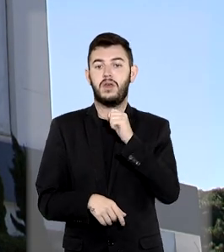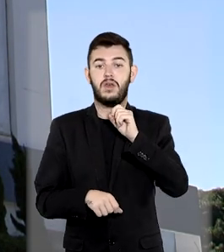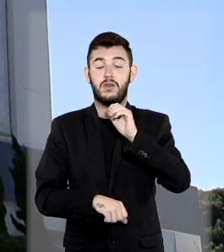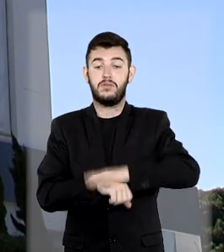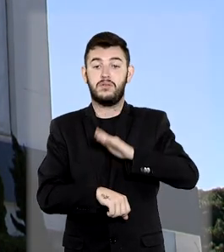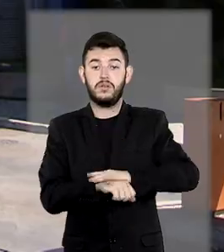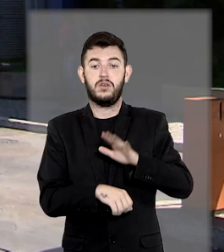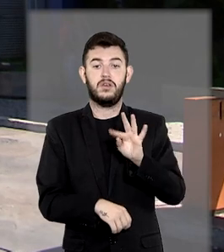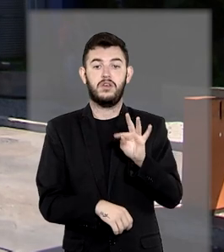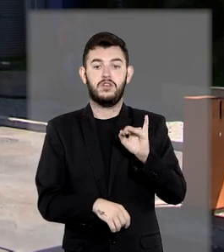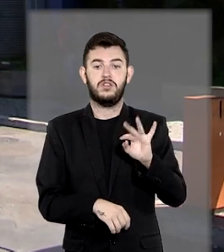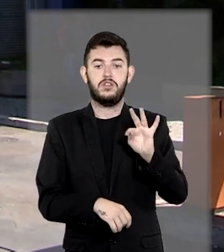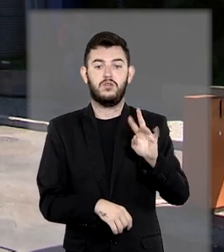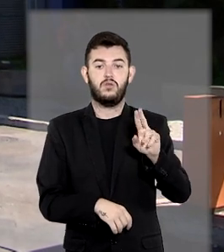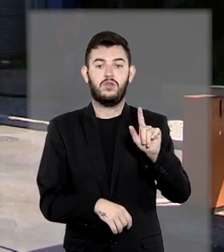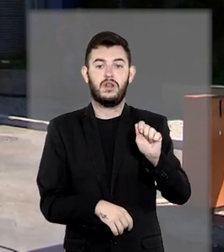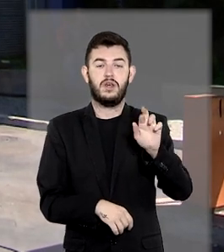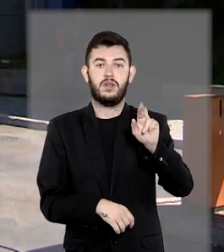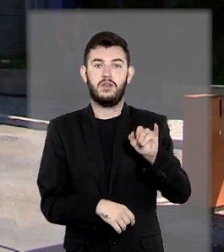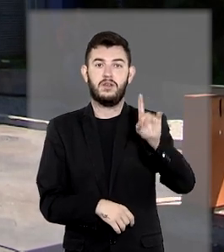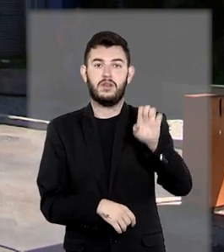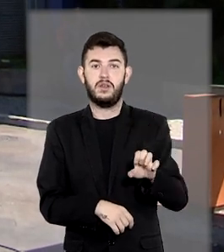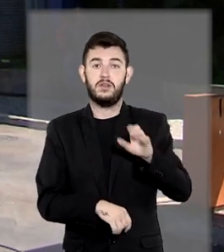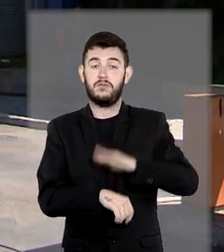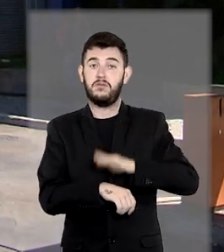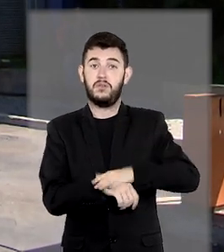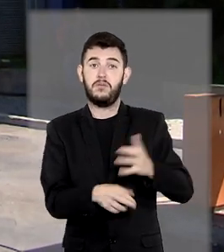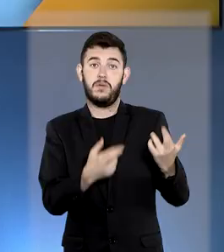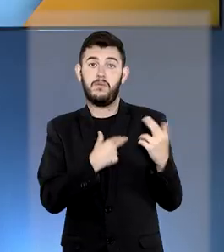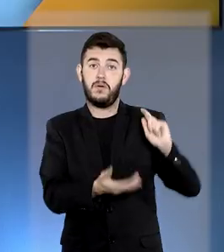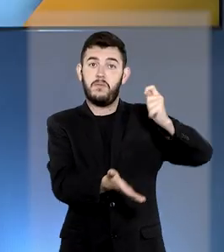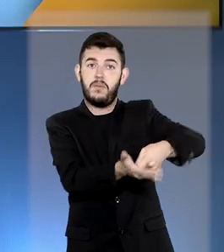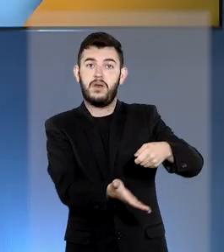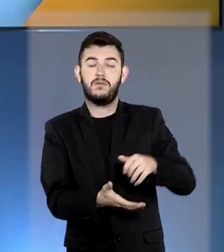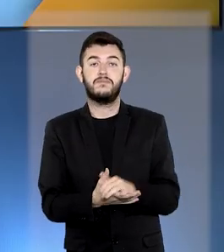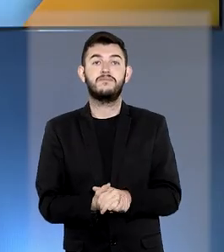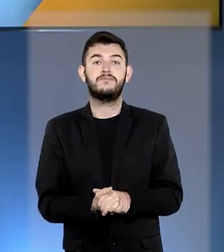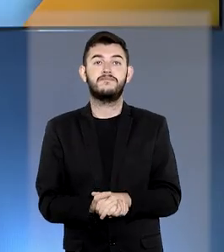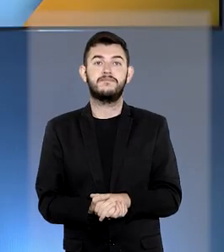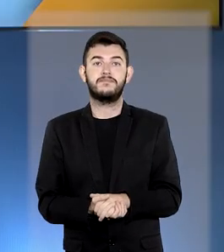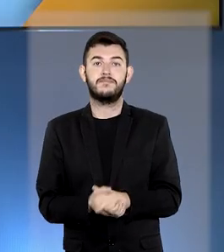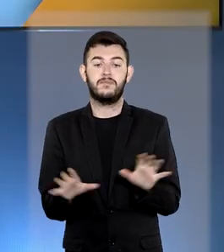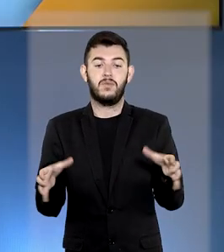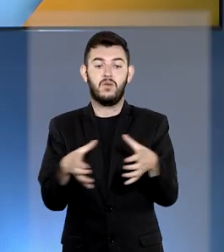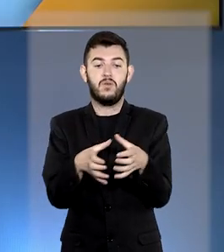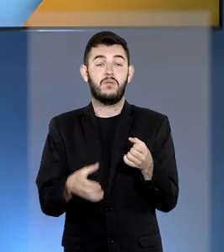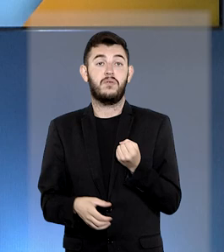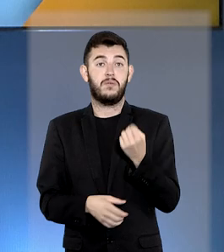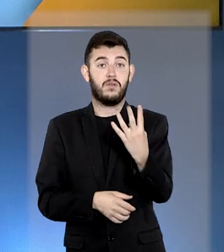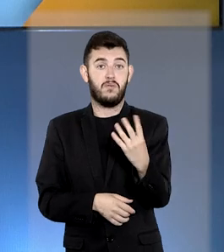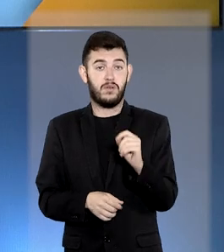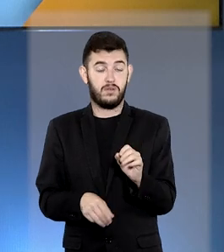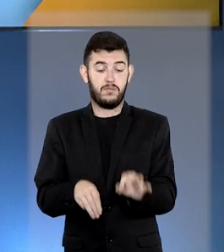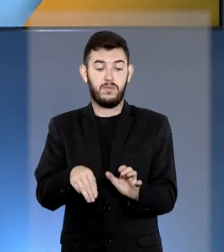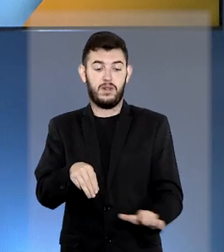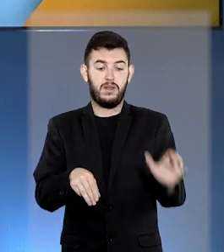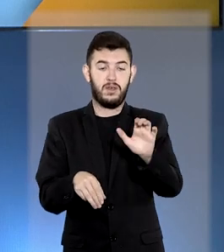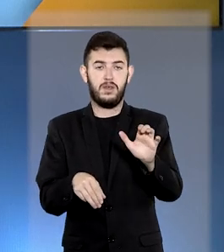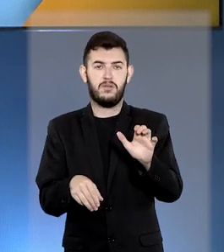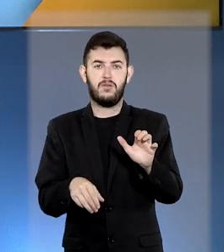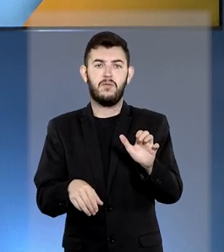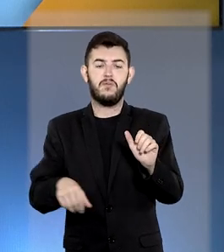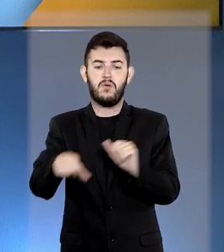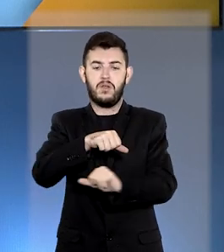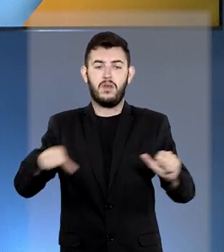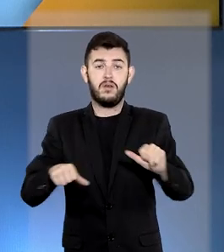por adesão, desde que arque com respectivo custeio. Na quarta turma, os ministros reafirmaram o